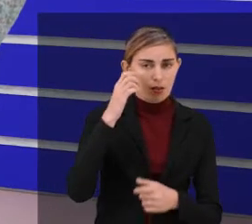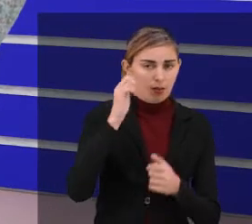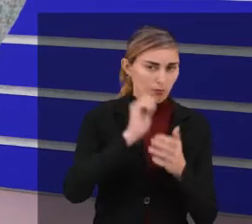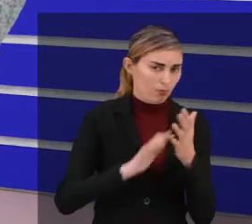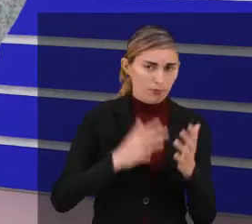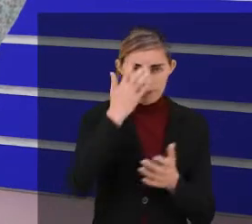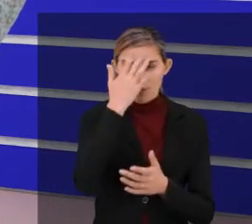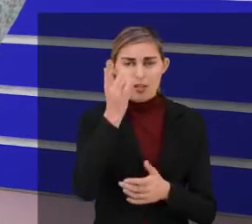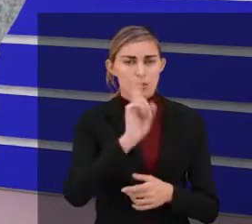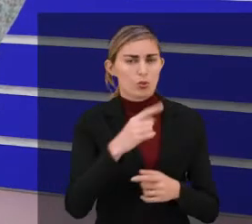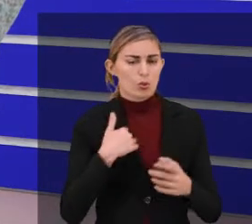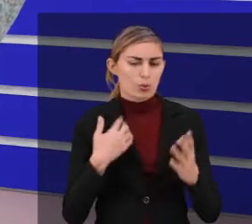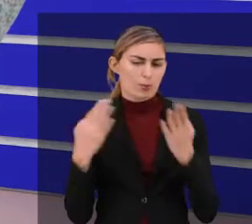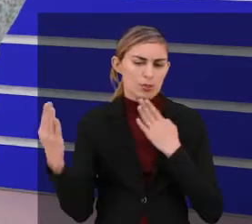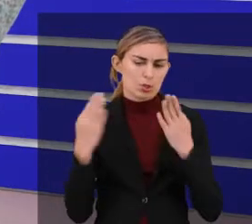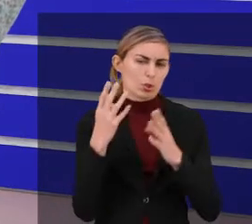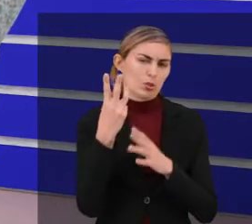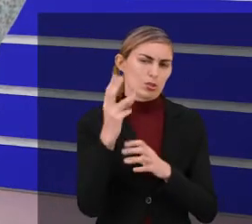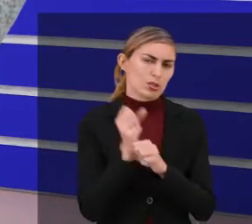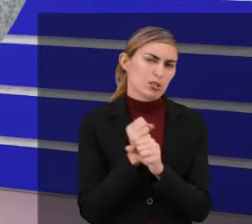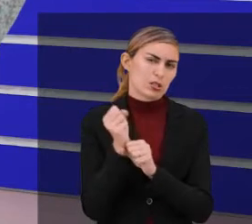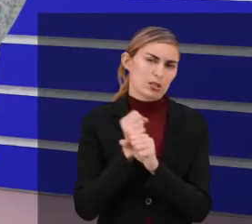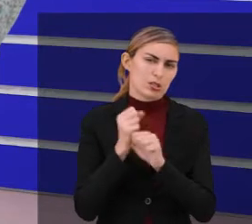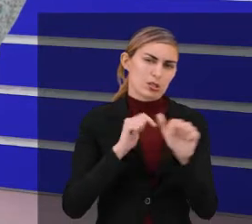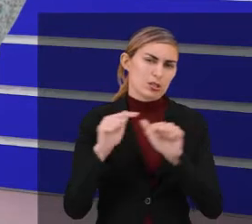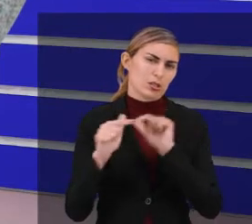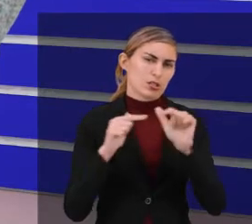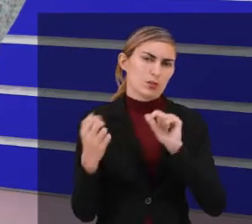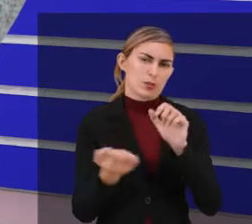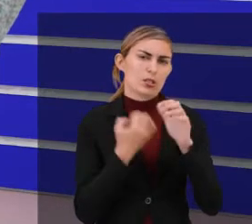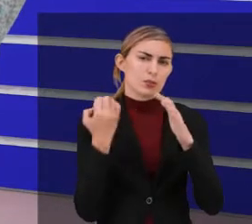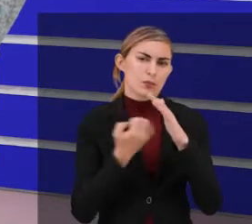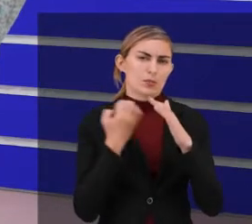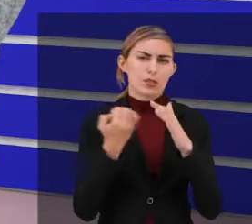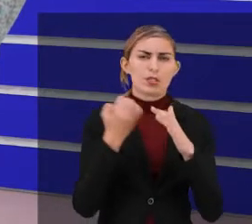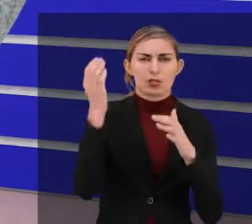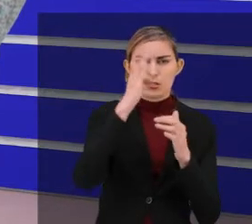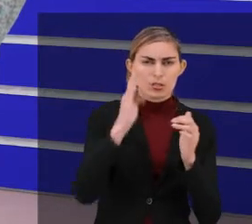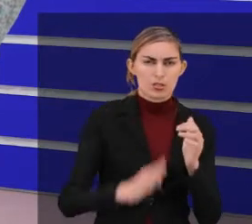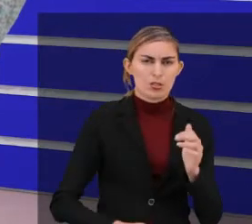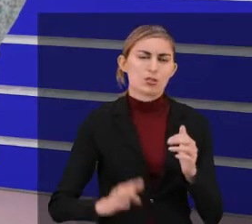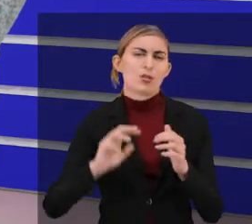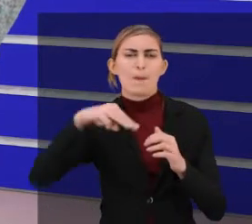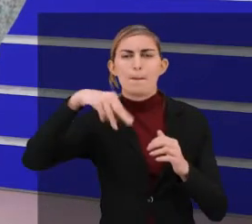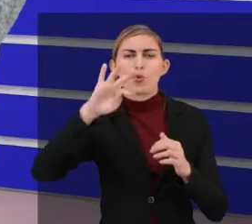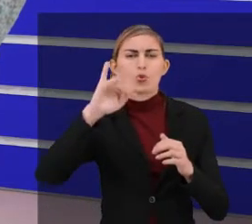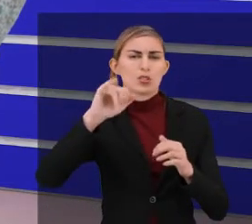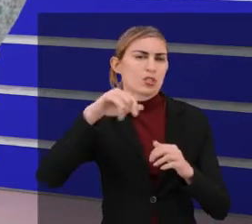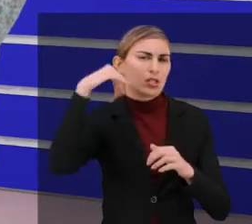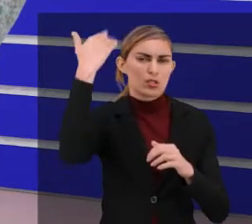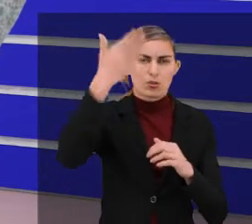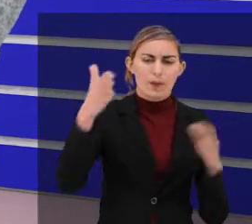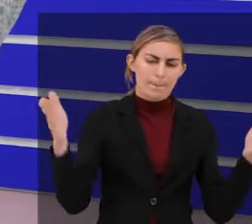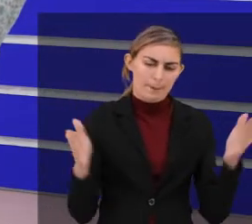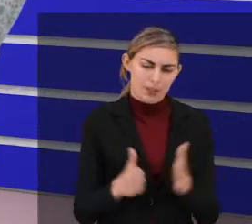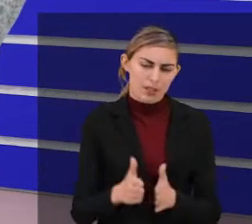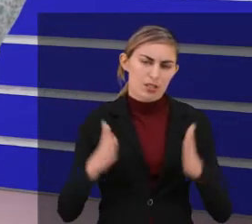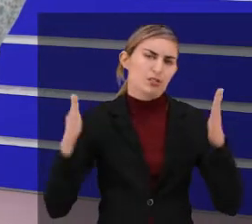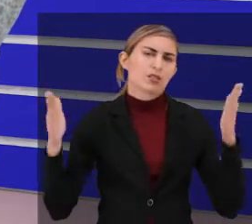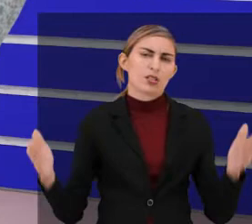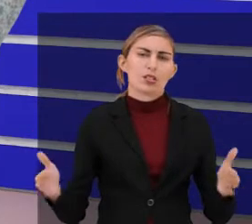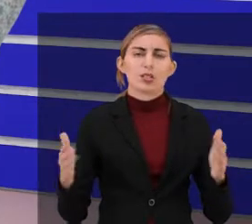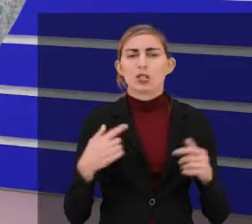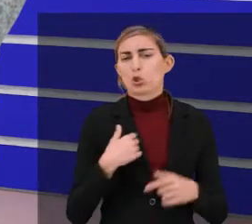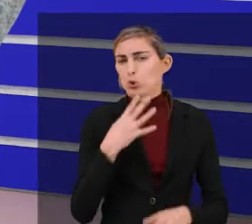sou psicóloga há 30 anos, trabalho para empresas nacionais, multinacionais, de pequeno e grande porte, e